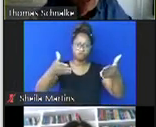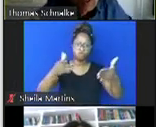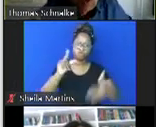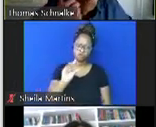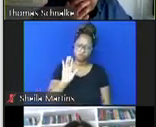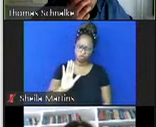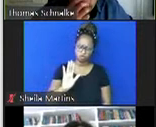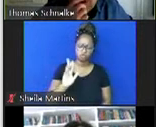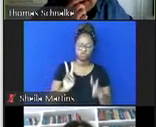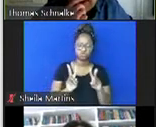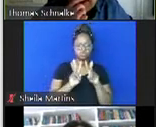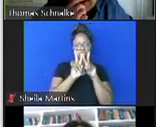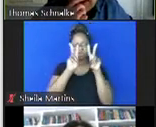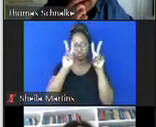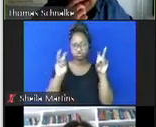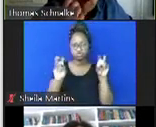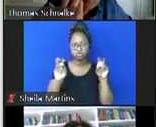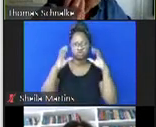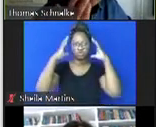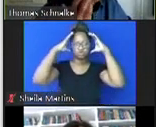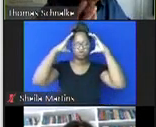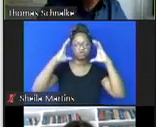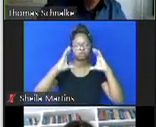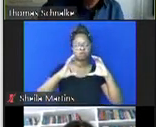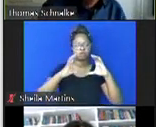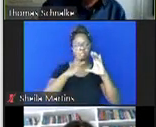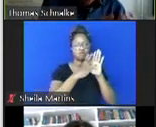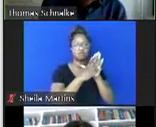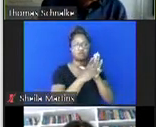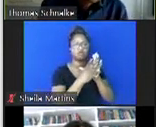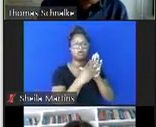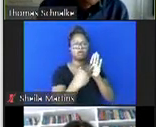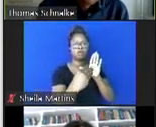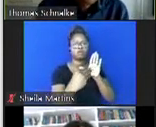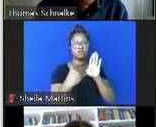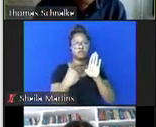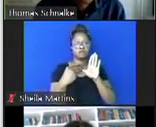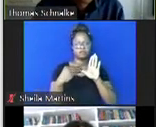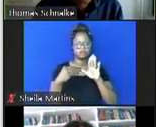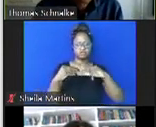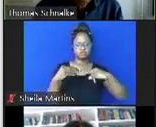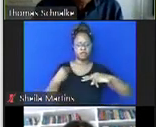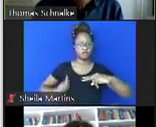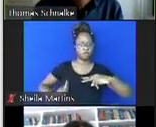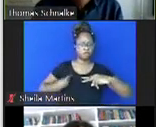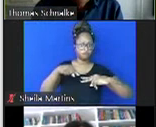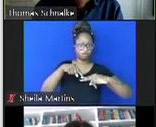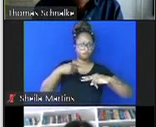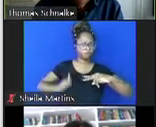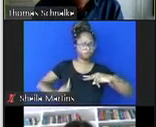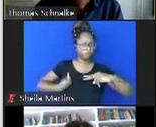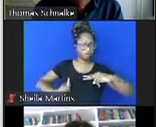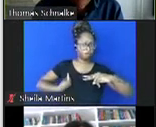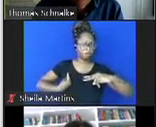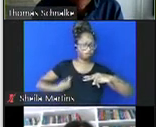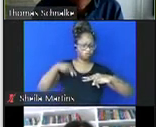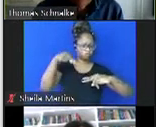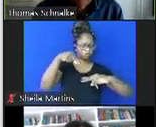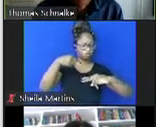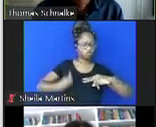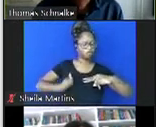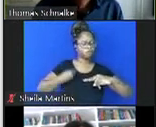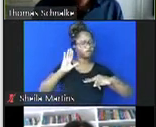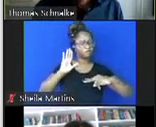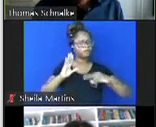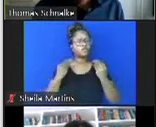sobre as moulages com os pacientes ainda vivos. A questão é, como é que